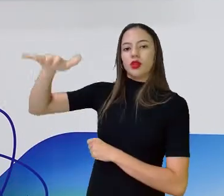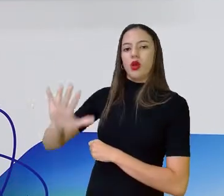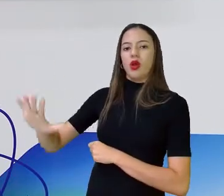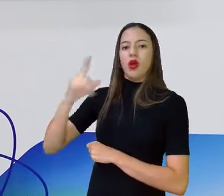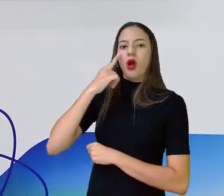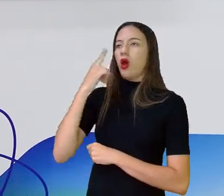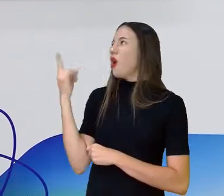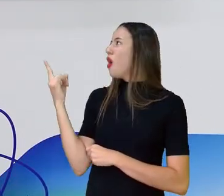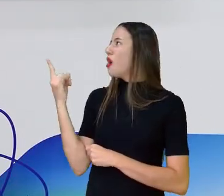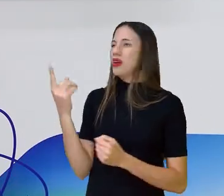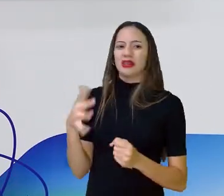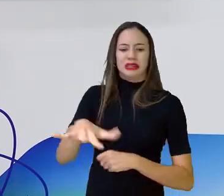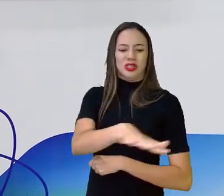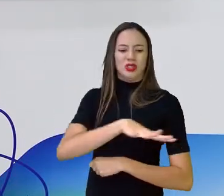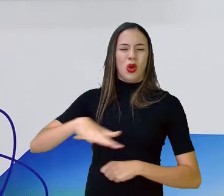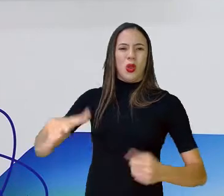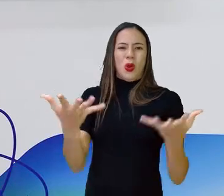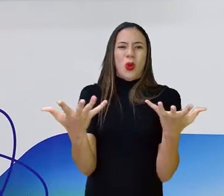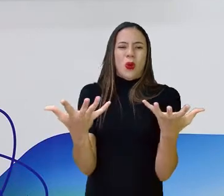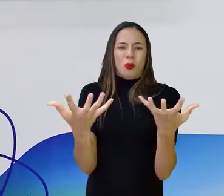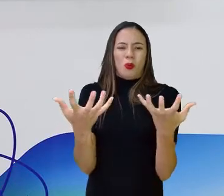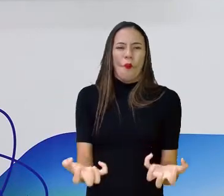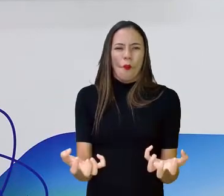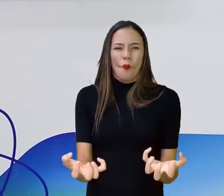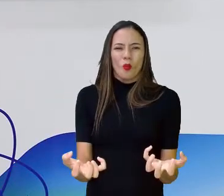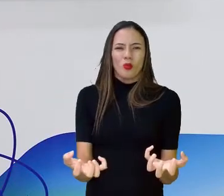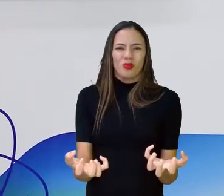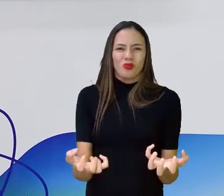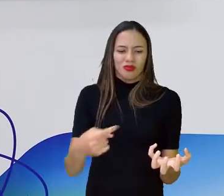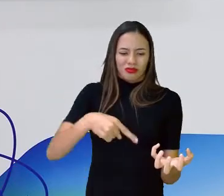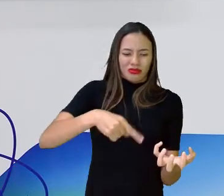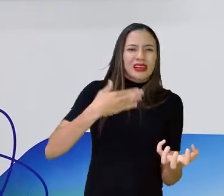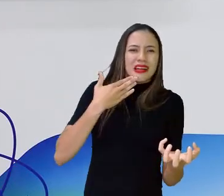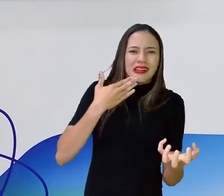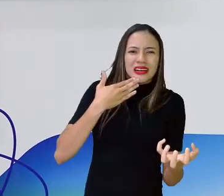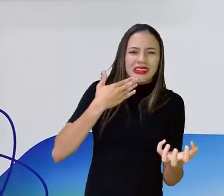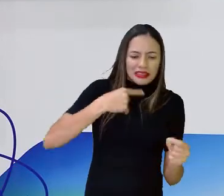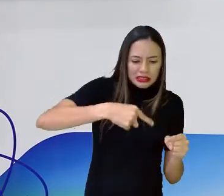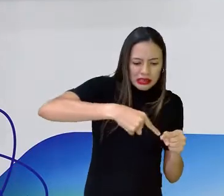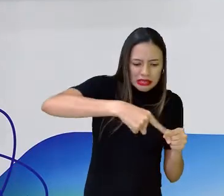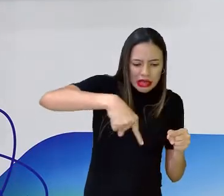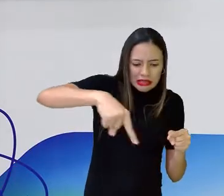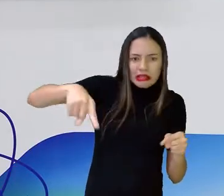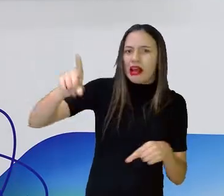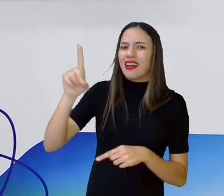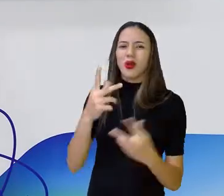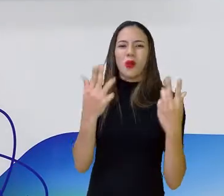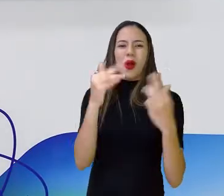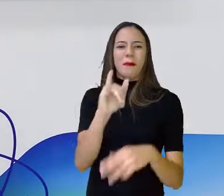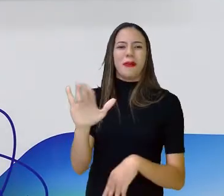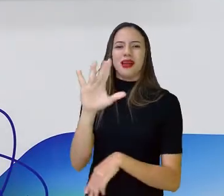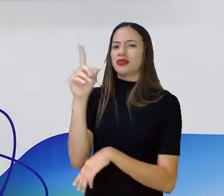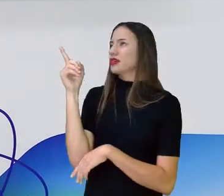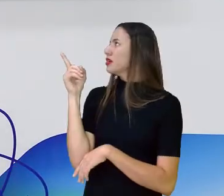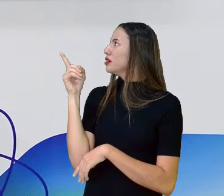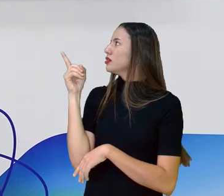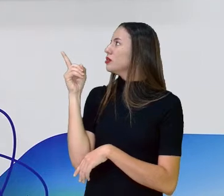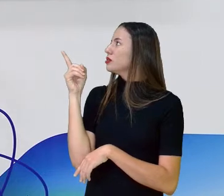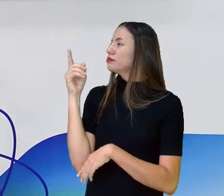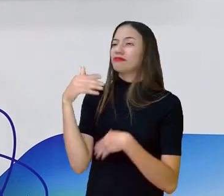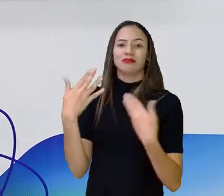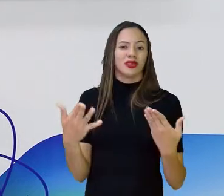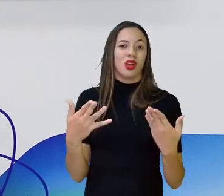retém muita água, ele vai secando, ele fica todo rachado, como vocês estão vendo aí na imagem. Solos